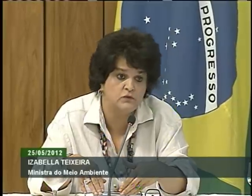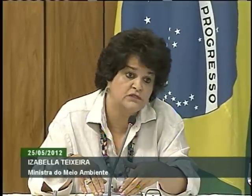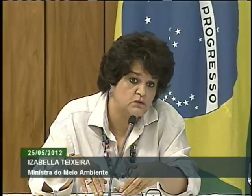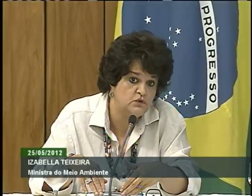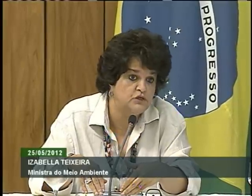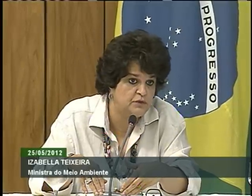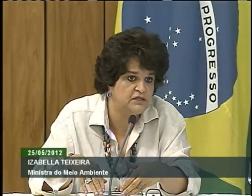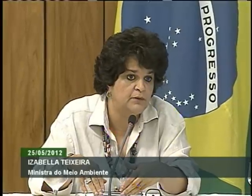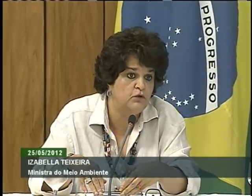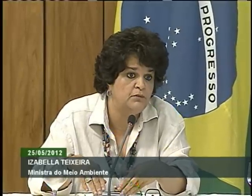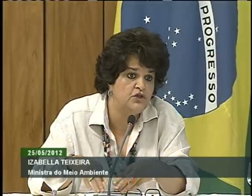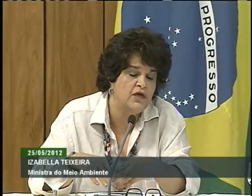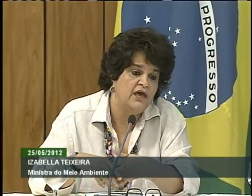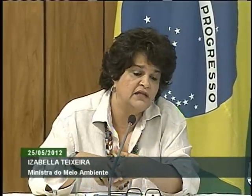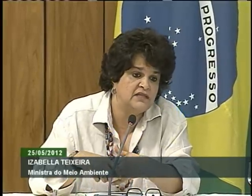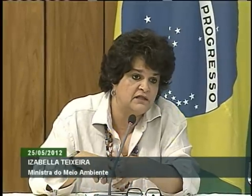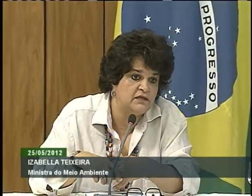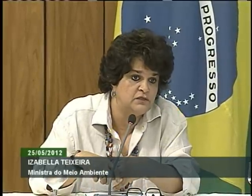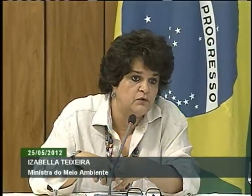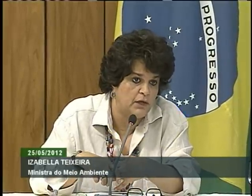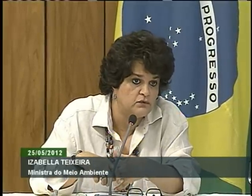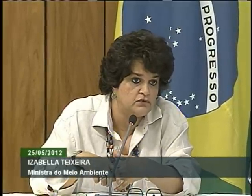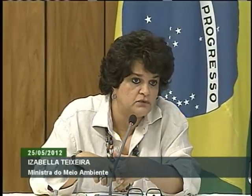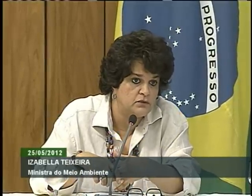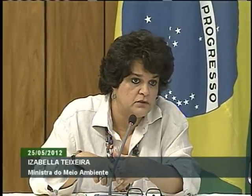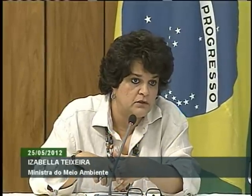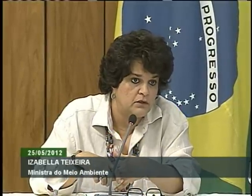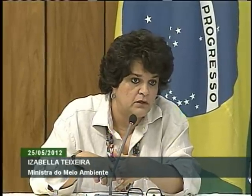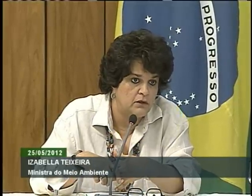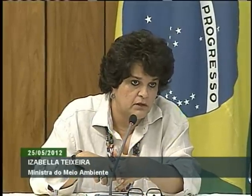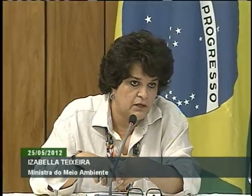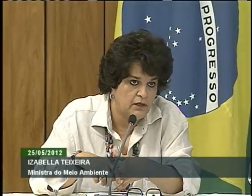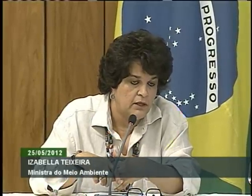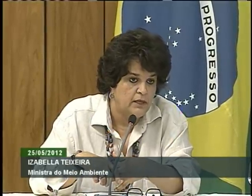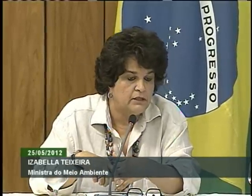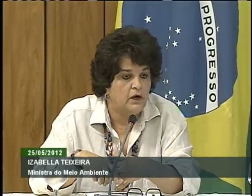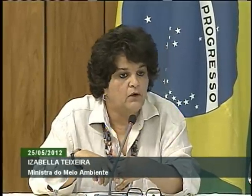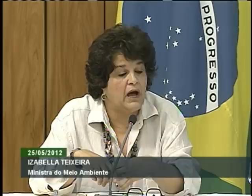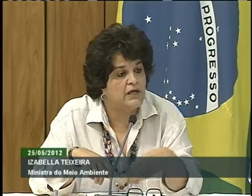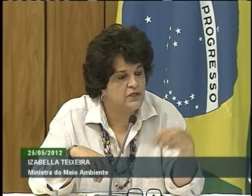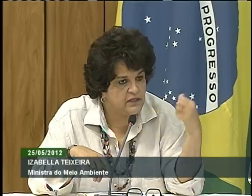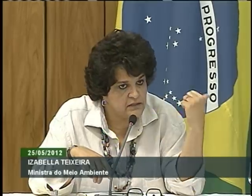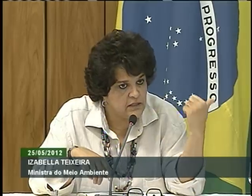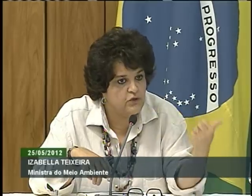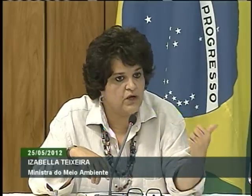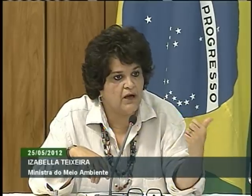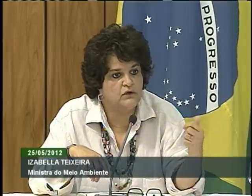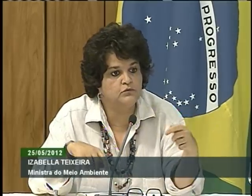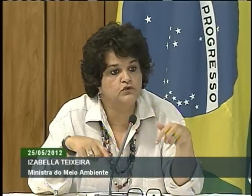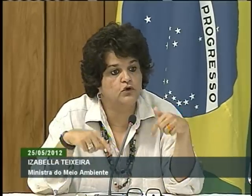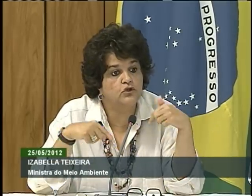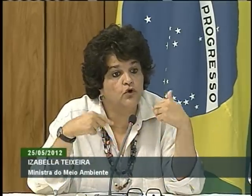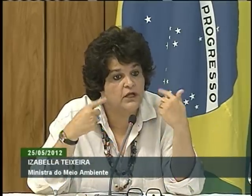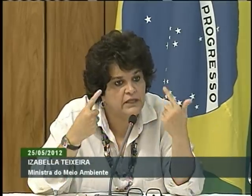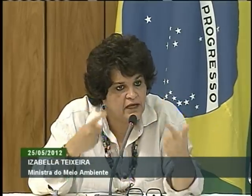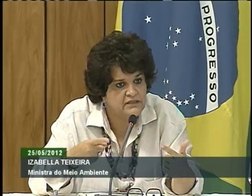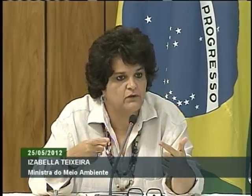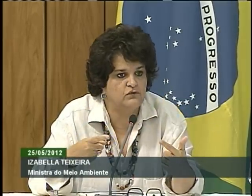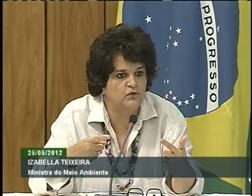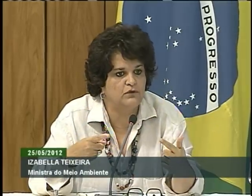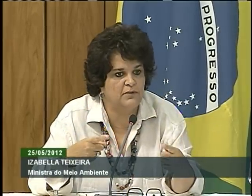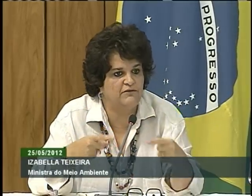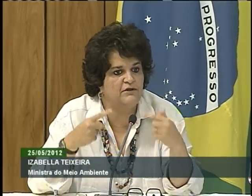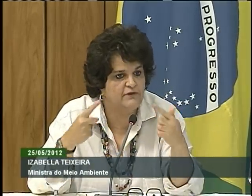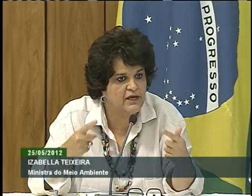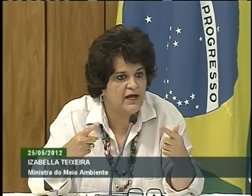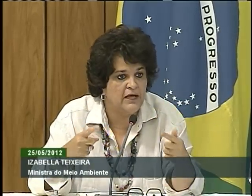referência nos Estados Unidos Por exemplo o limite é de 75 M Ok então a agência nacional de águas buscou toda essa